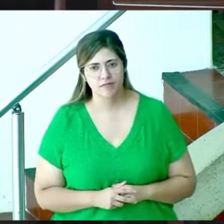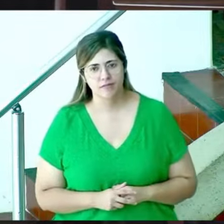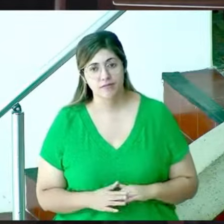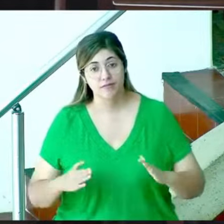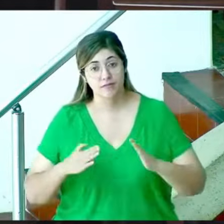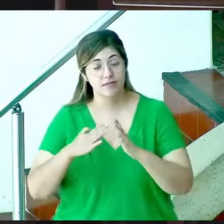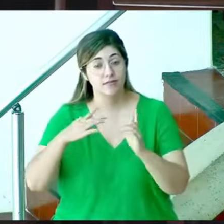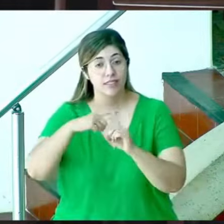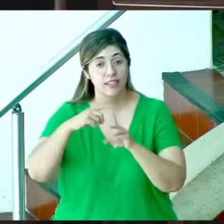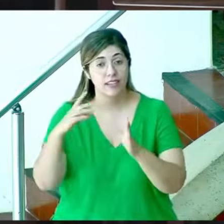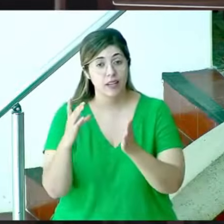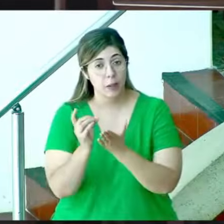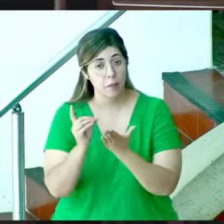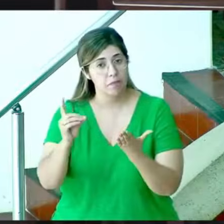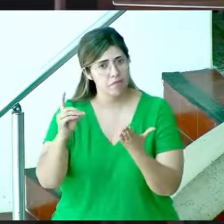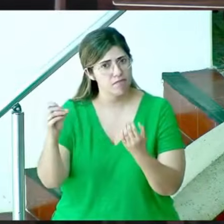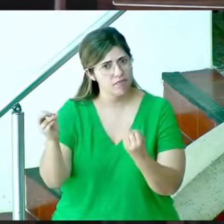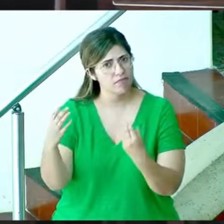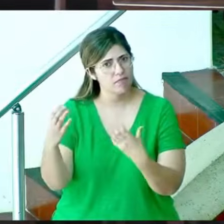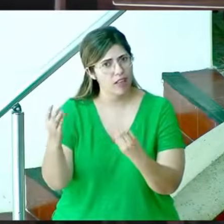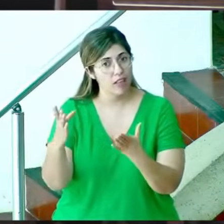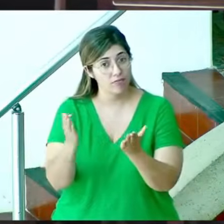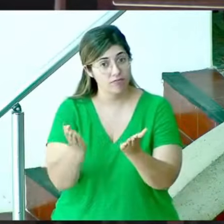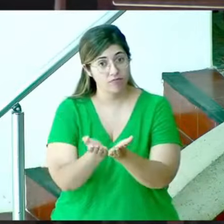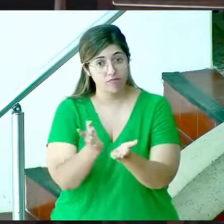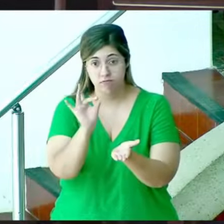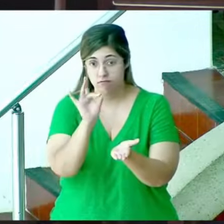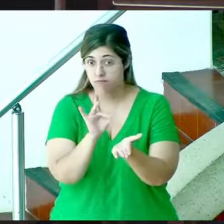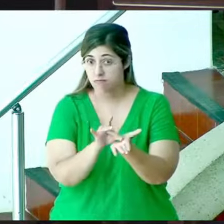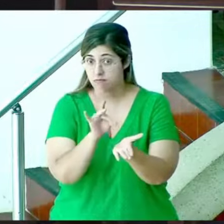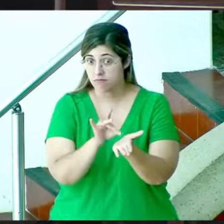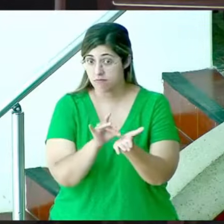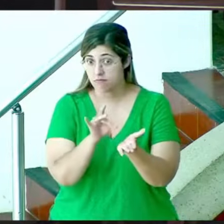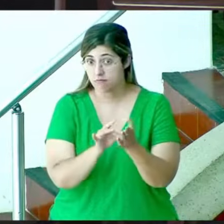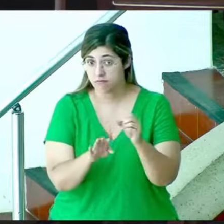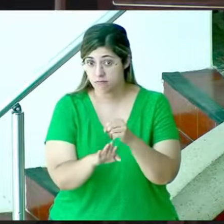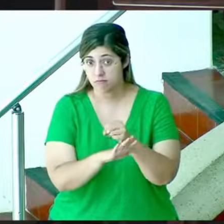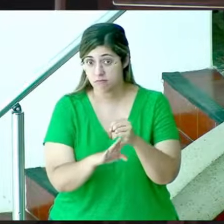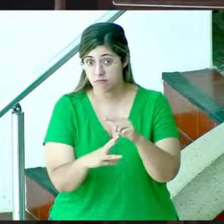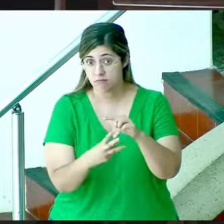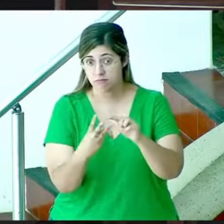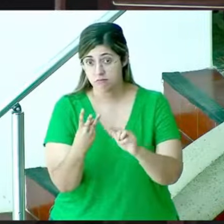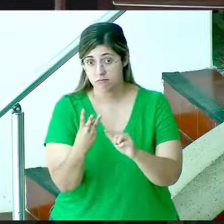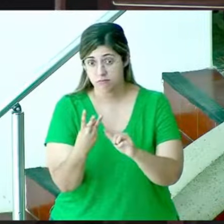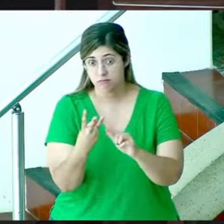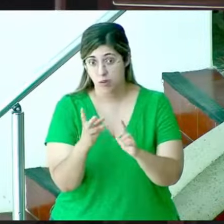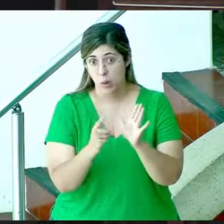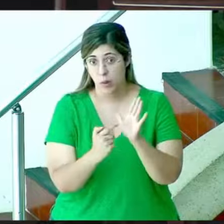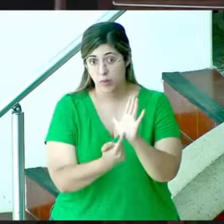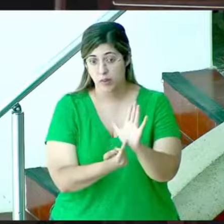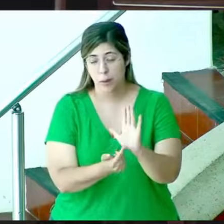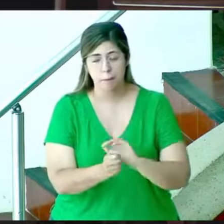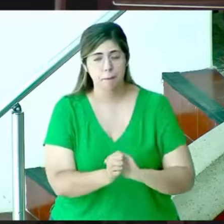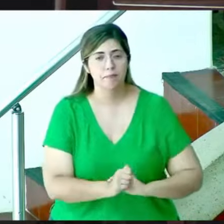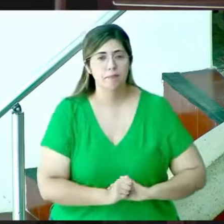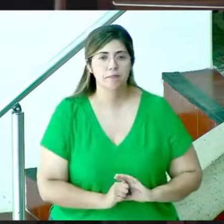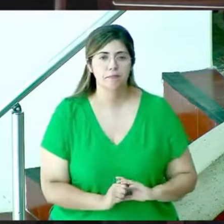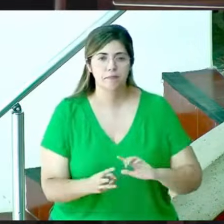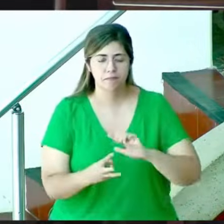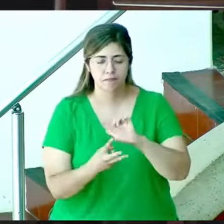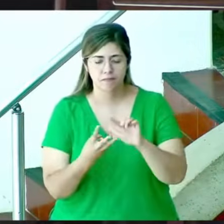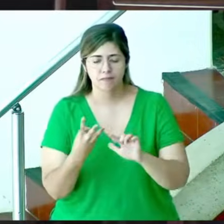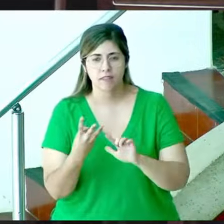bíblica, se era uma igreja cristã, essencialmente. Três coisas, você vai ver aqui na passagem. E destas